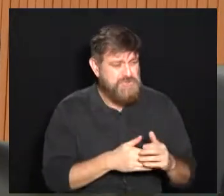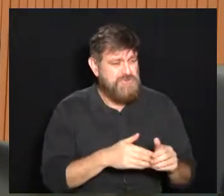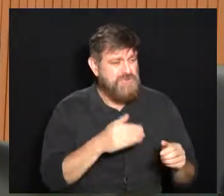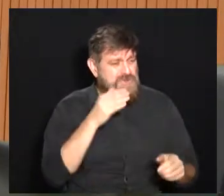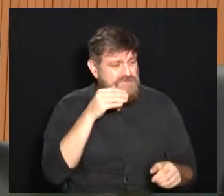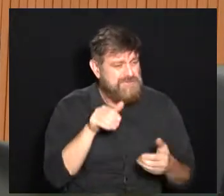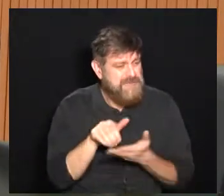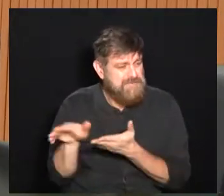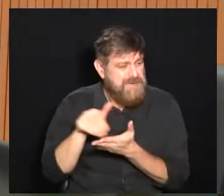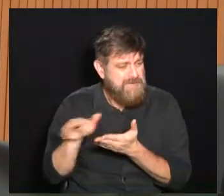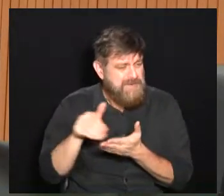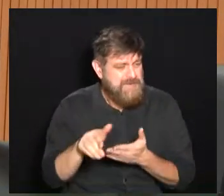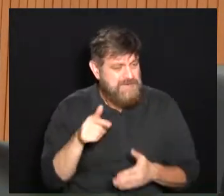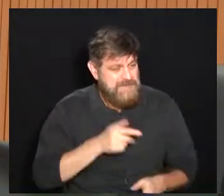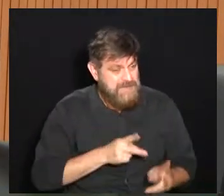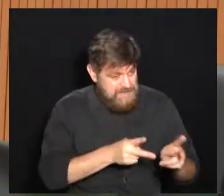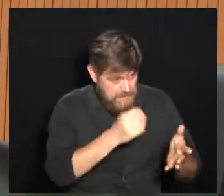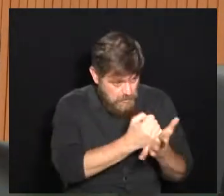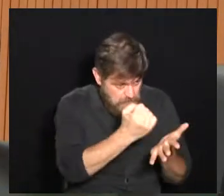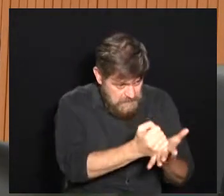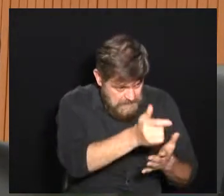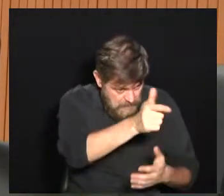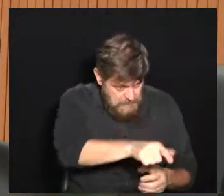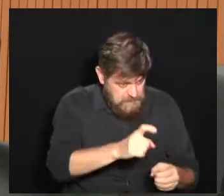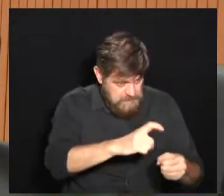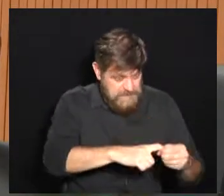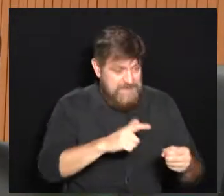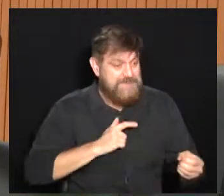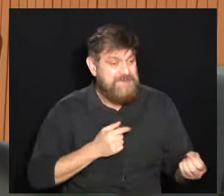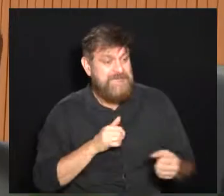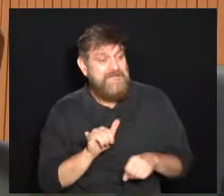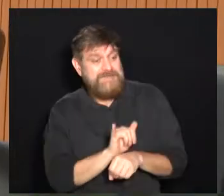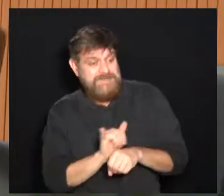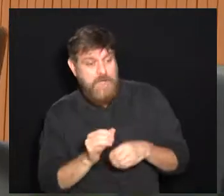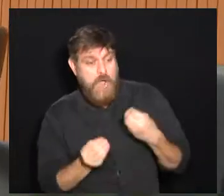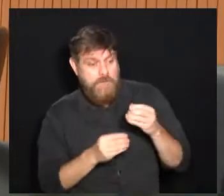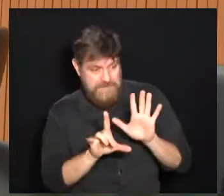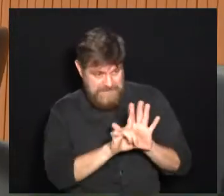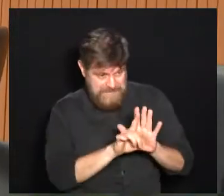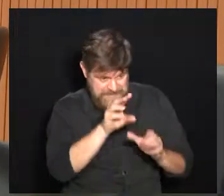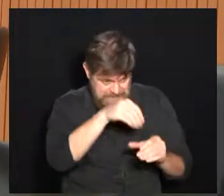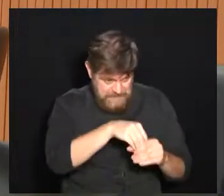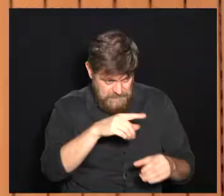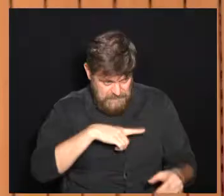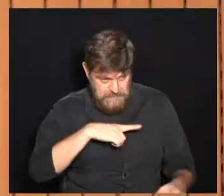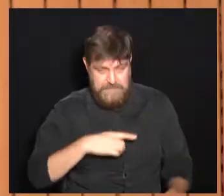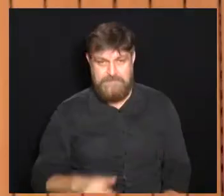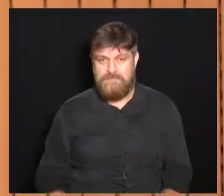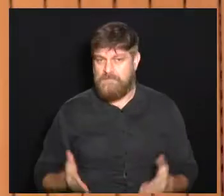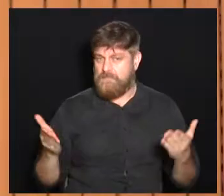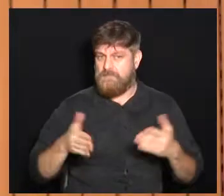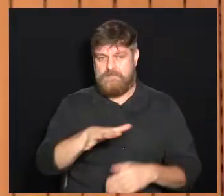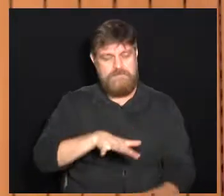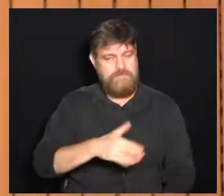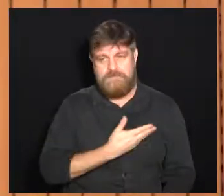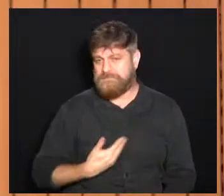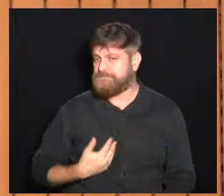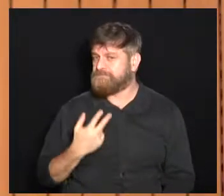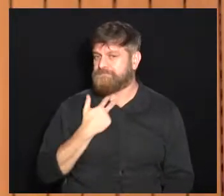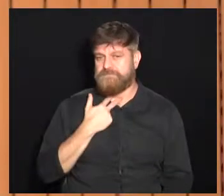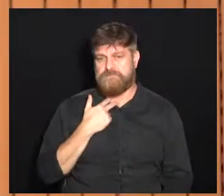terceirização dessa parte da educação? Existe algum caminho para isso? Não, vereador, hoje o poder público não pode ter